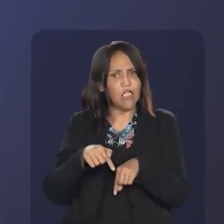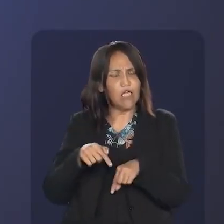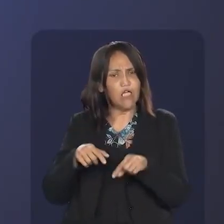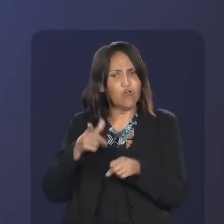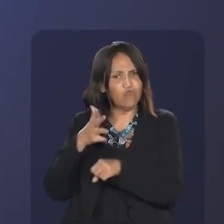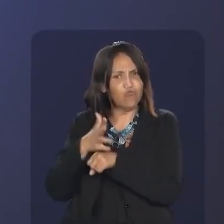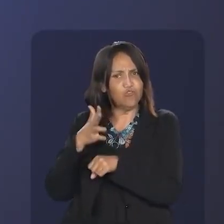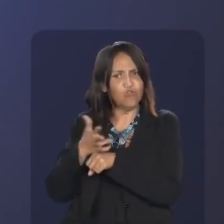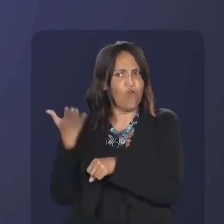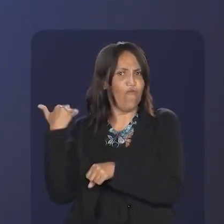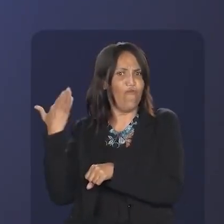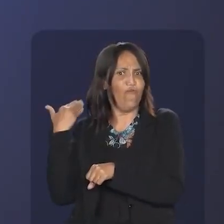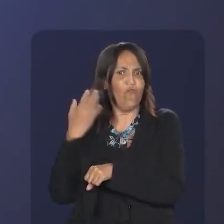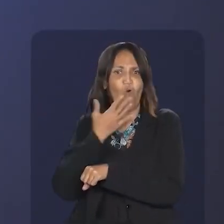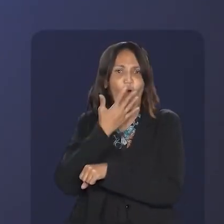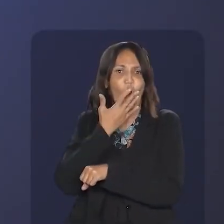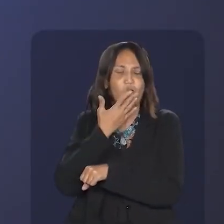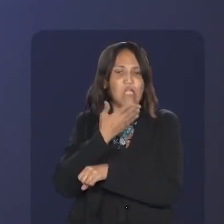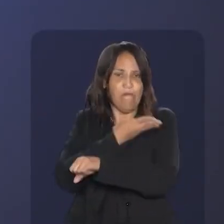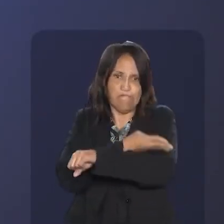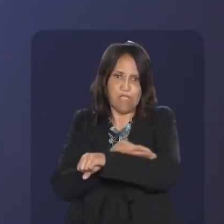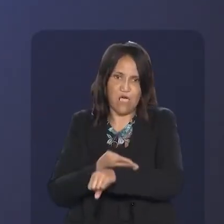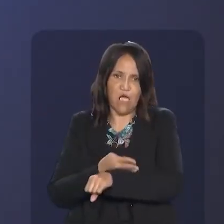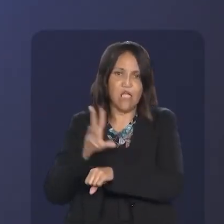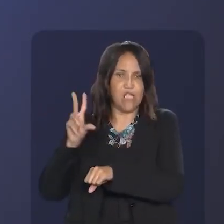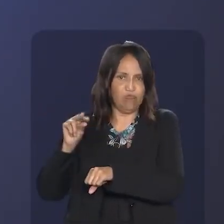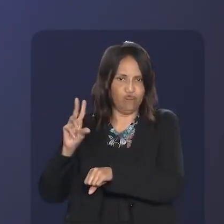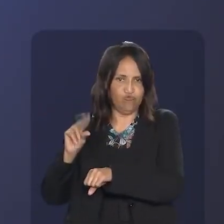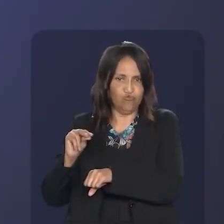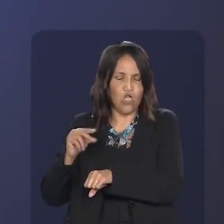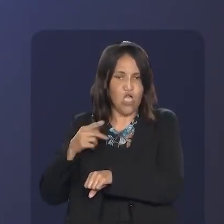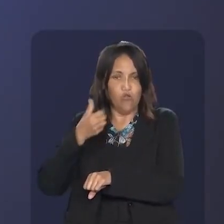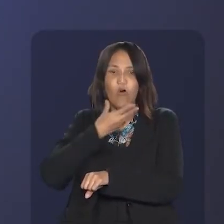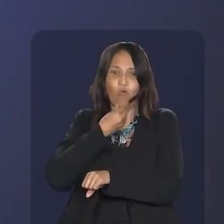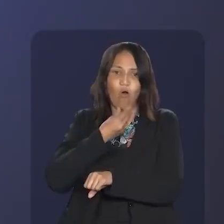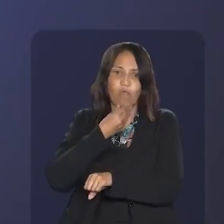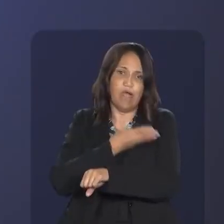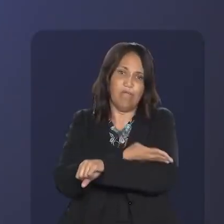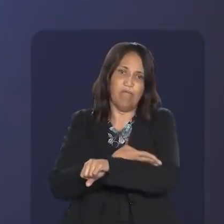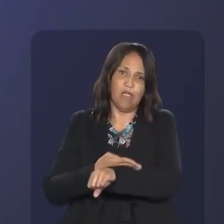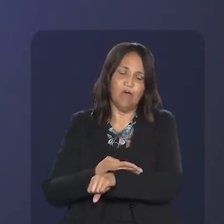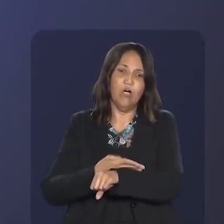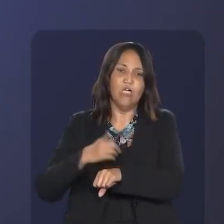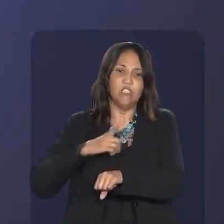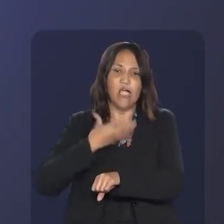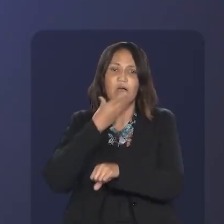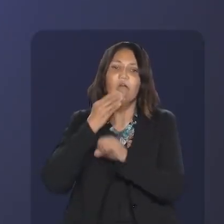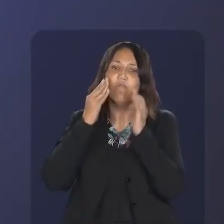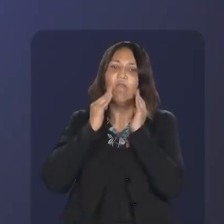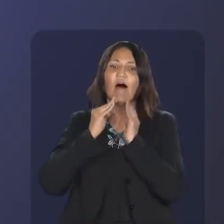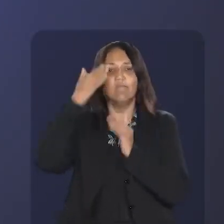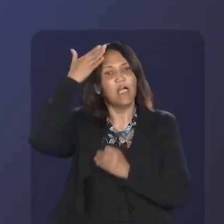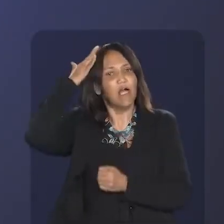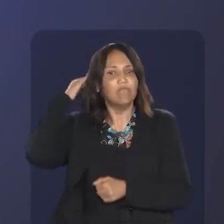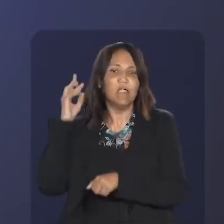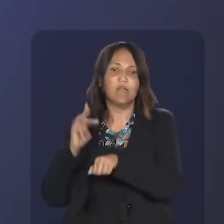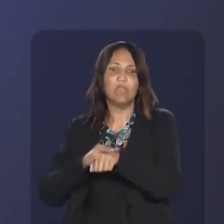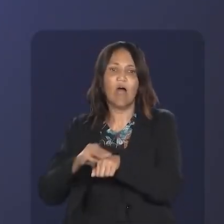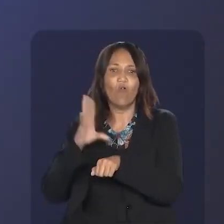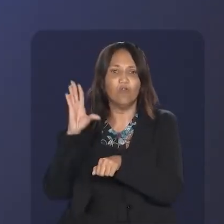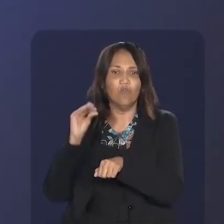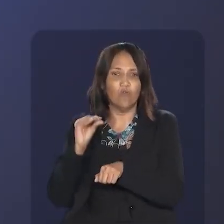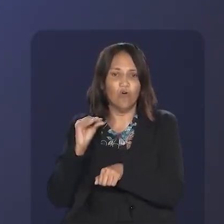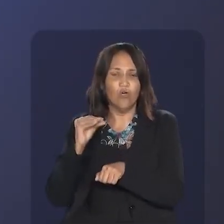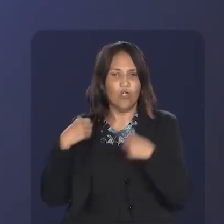tribunal. Ao fundo, as cores branca e azul. Eu sou um homem branco, tenho a barba e o cabelo da cor marrom